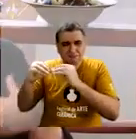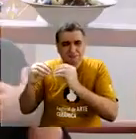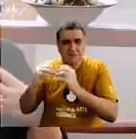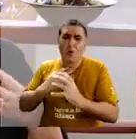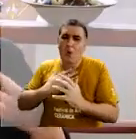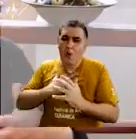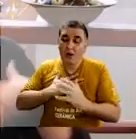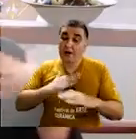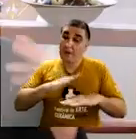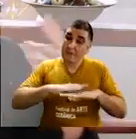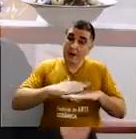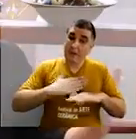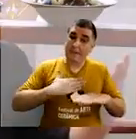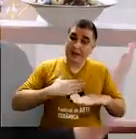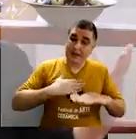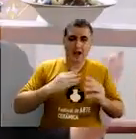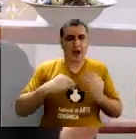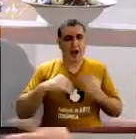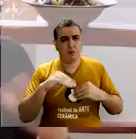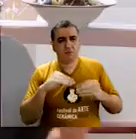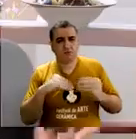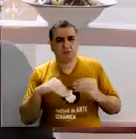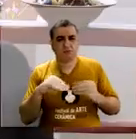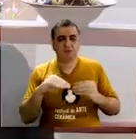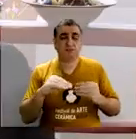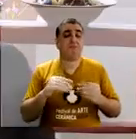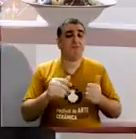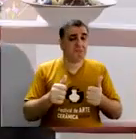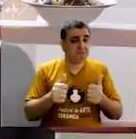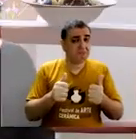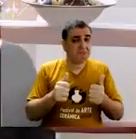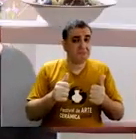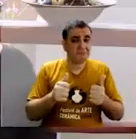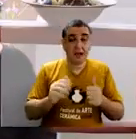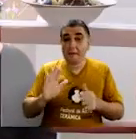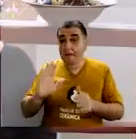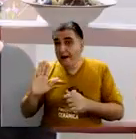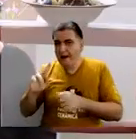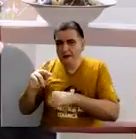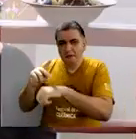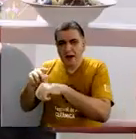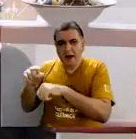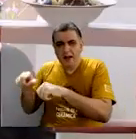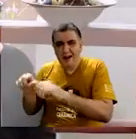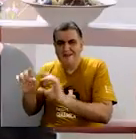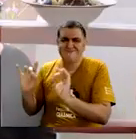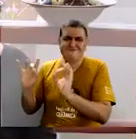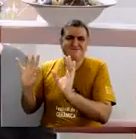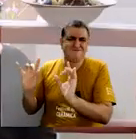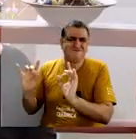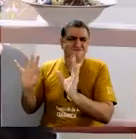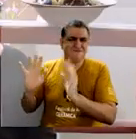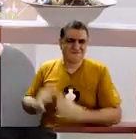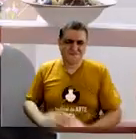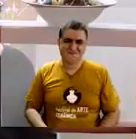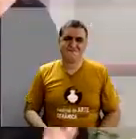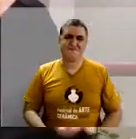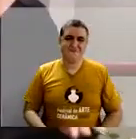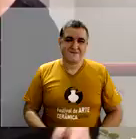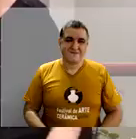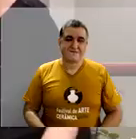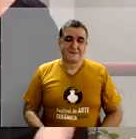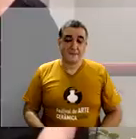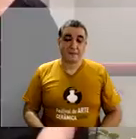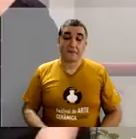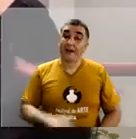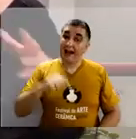do que propriamente, aquilo que eu faço. Não, o ceramista ele é apenas um transformador.